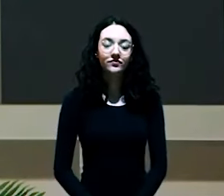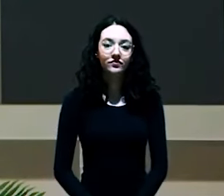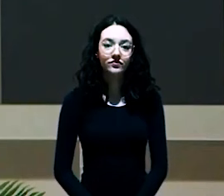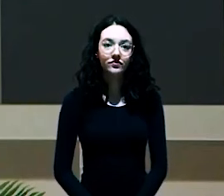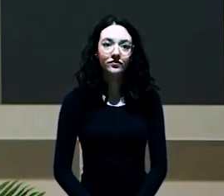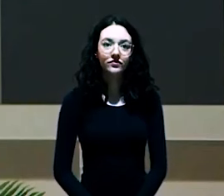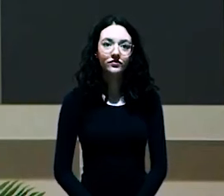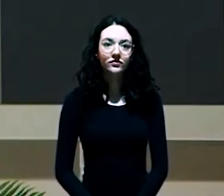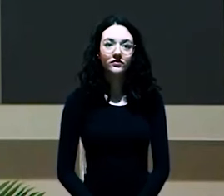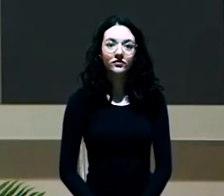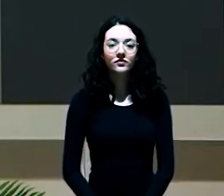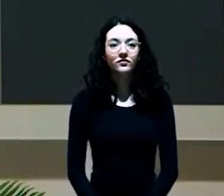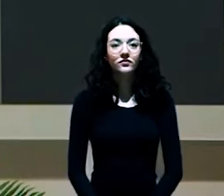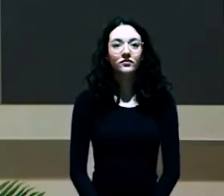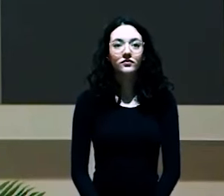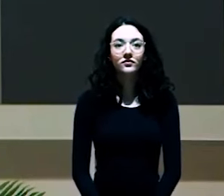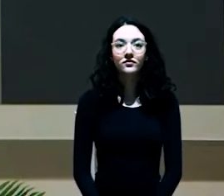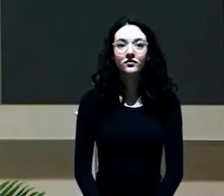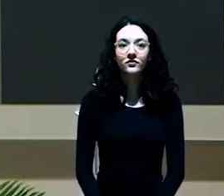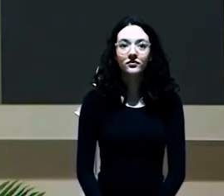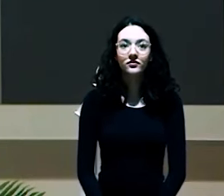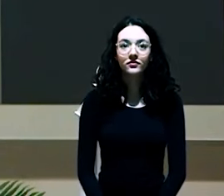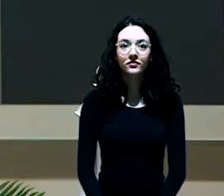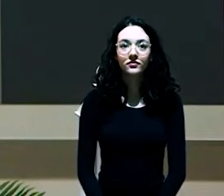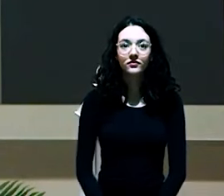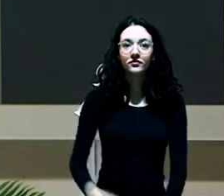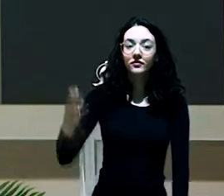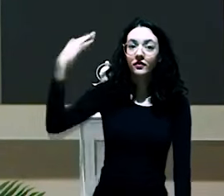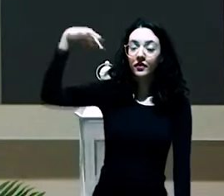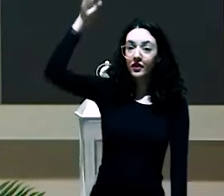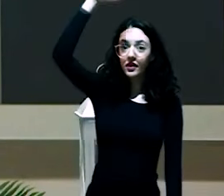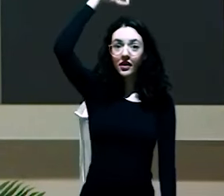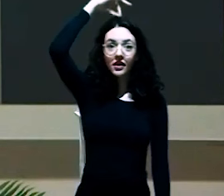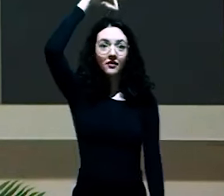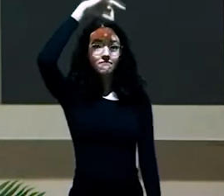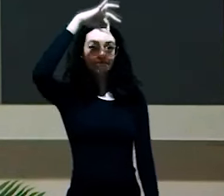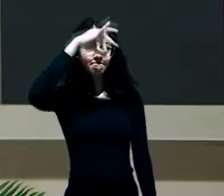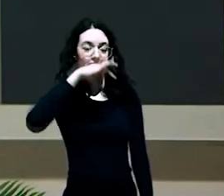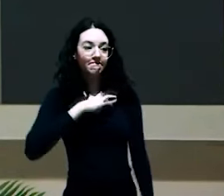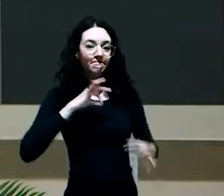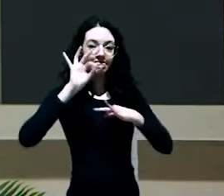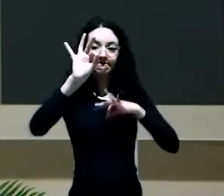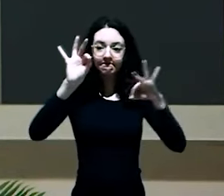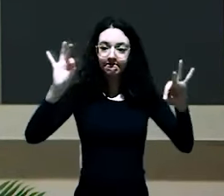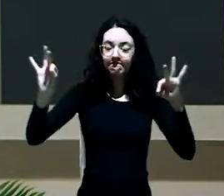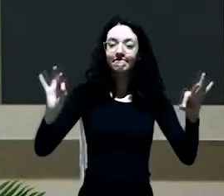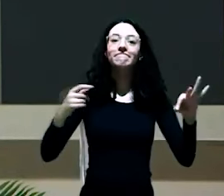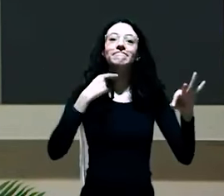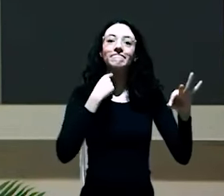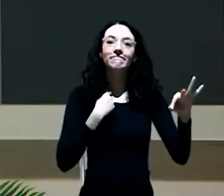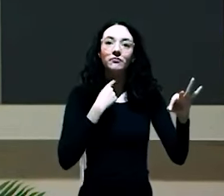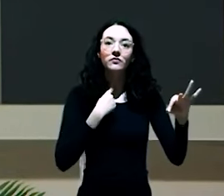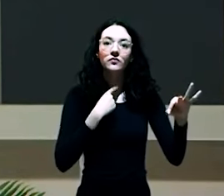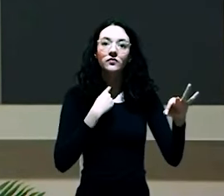contigo. Se há uma situação difícil, o Espírito Santo está aí. Se há um problema,